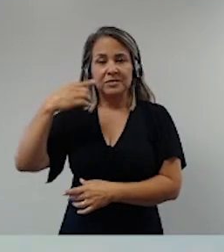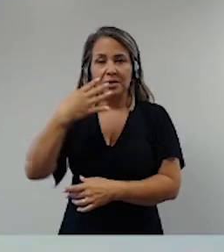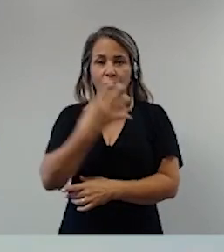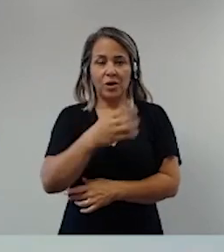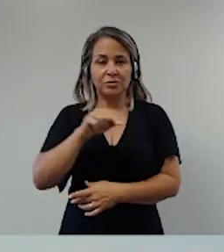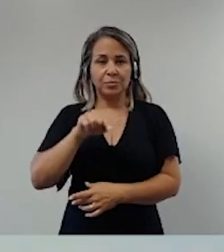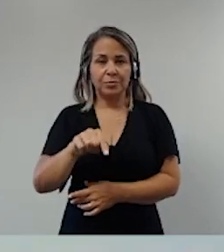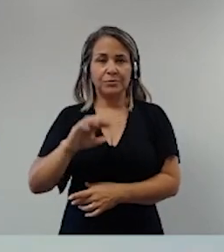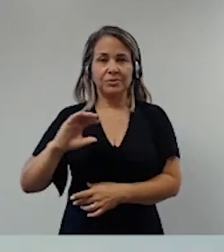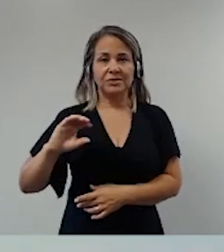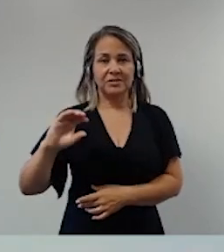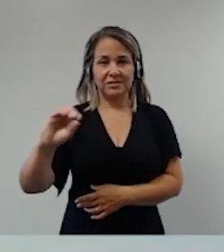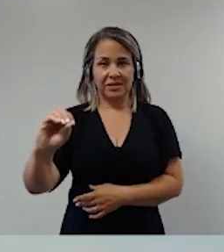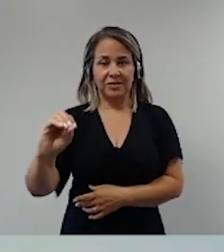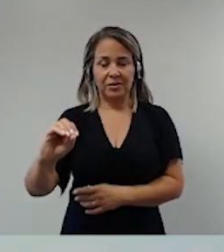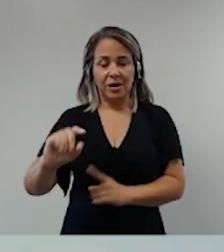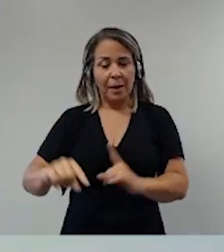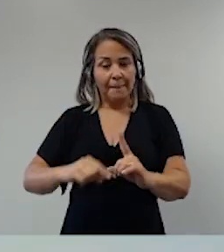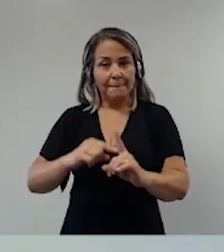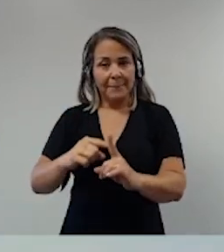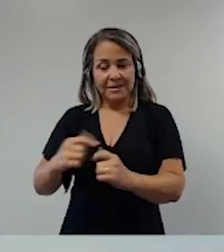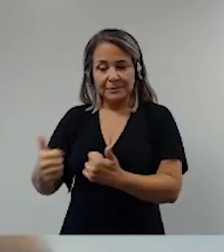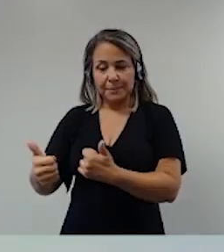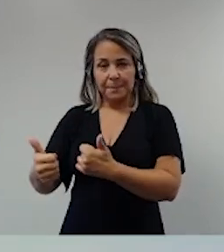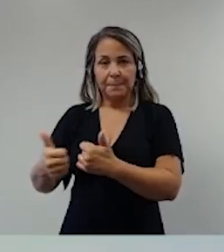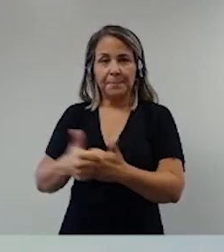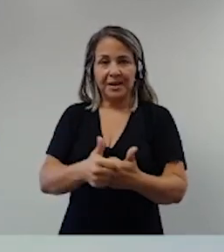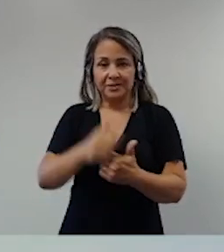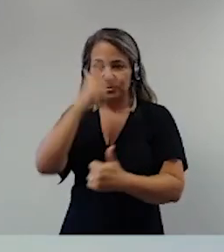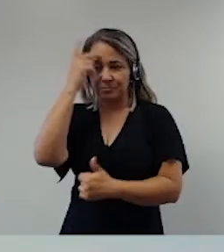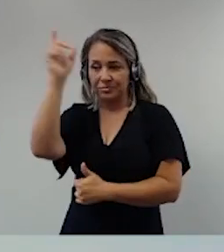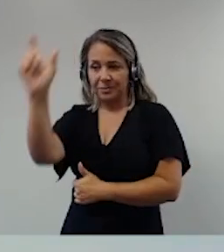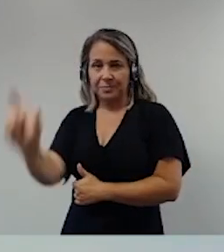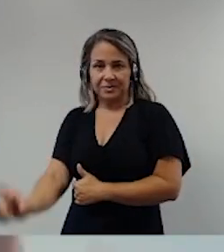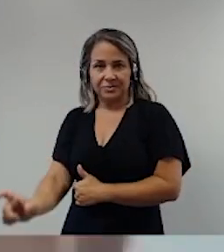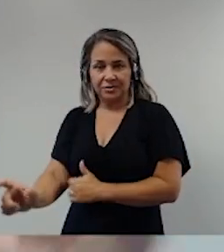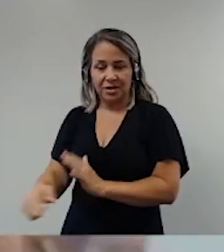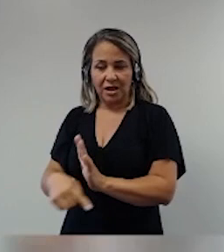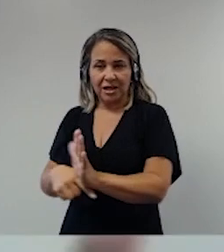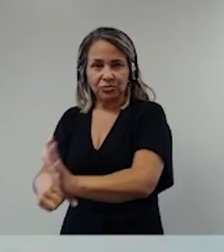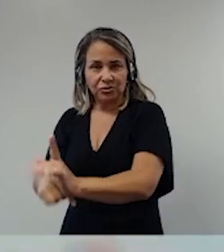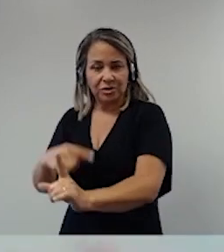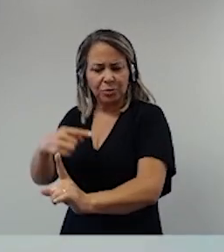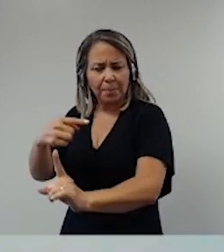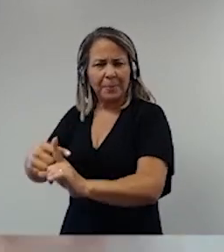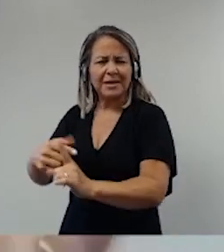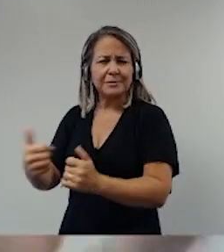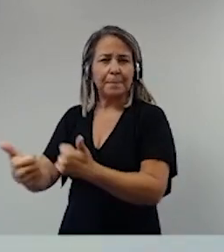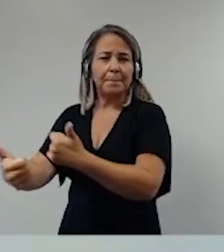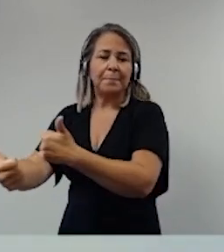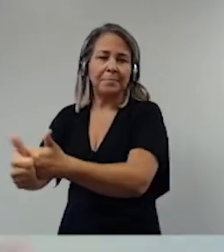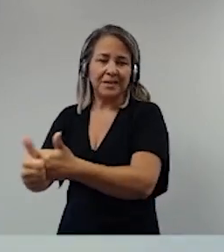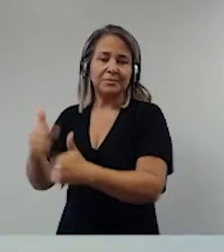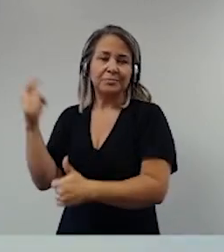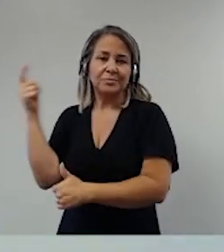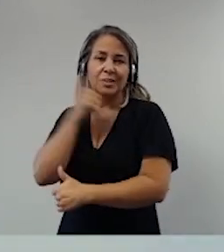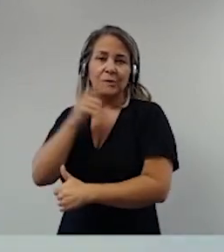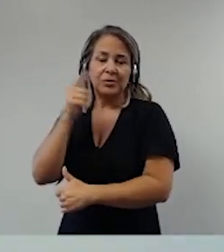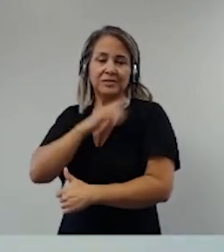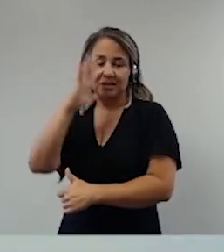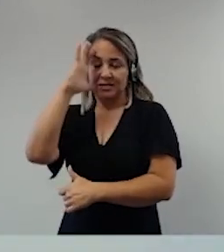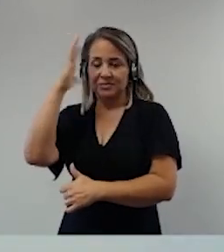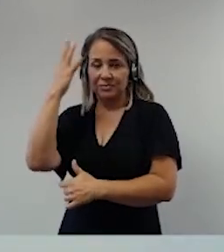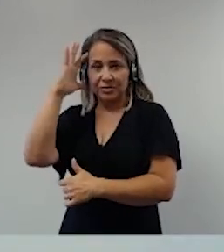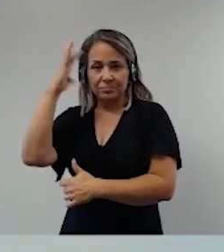Ou seja, uma maior aproximação do cliente, contribuindo mais de perto ainda para as tomadas de